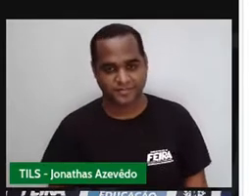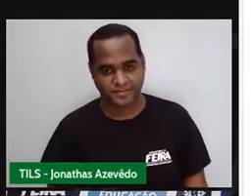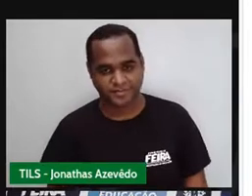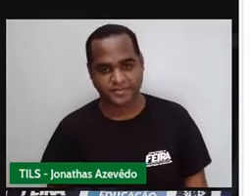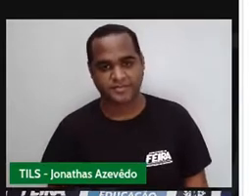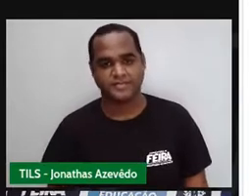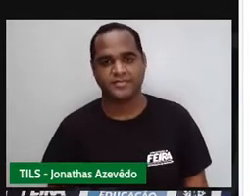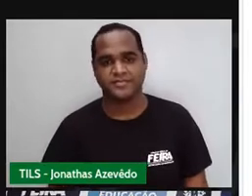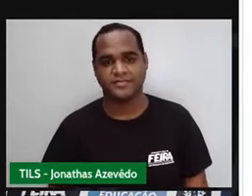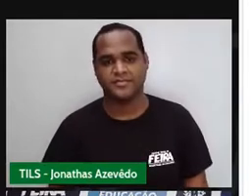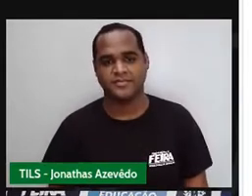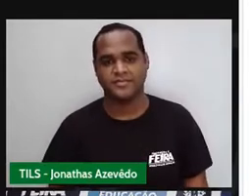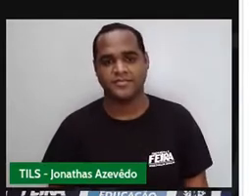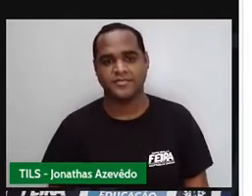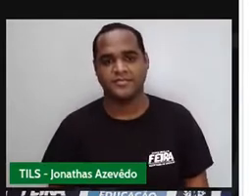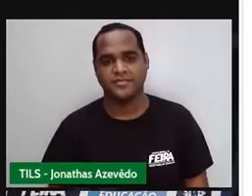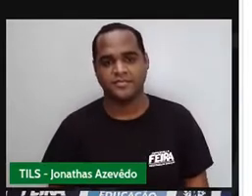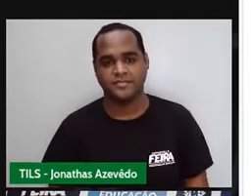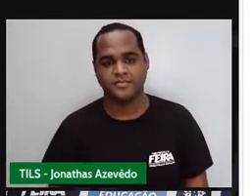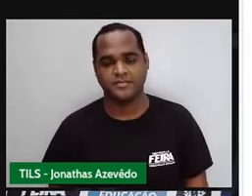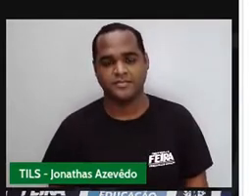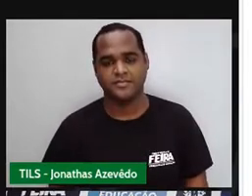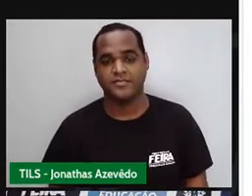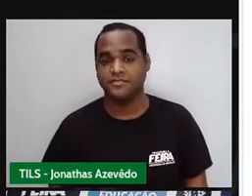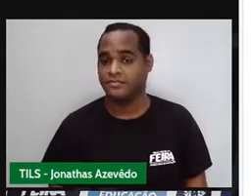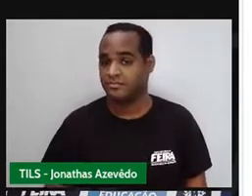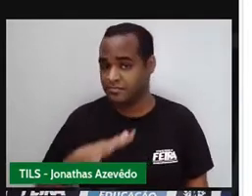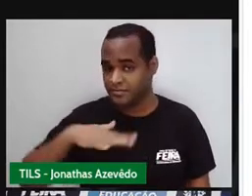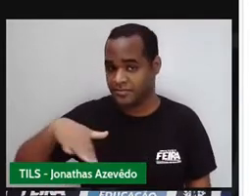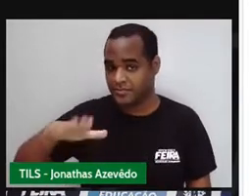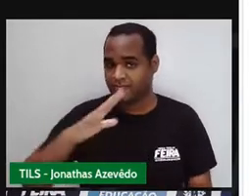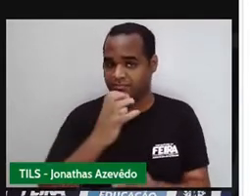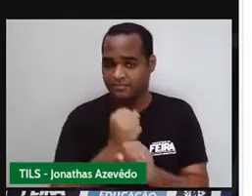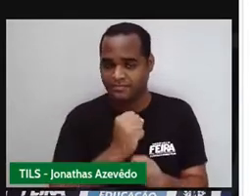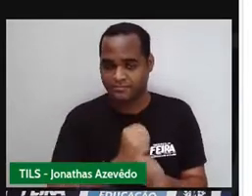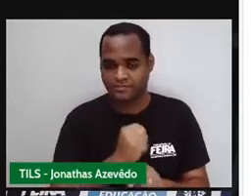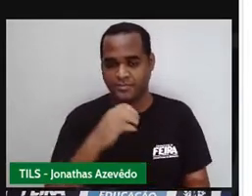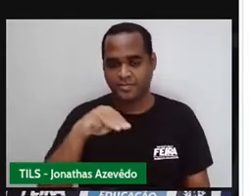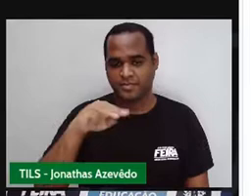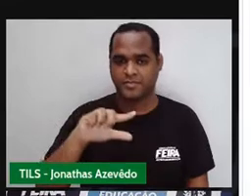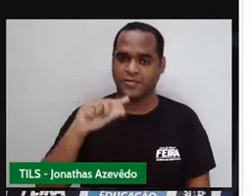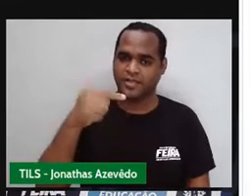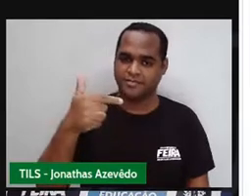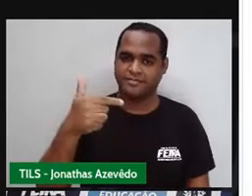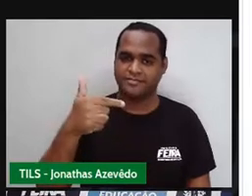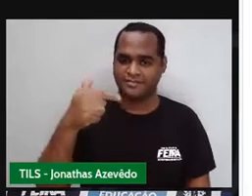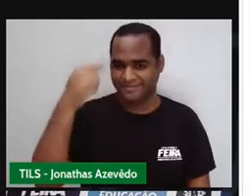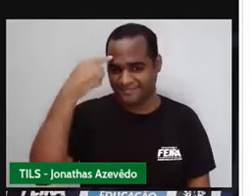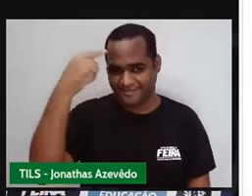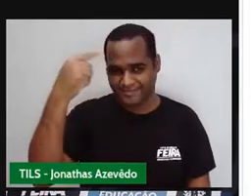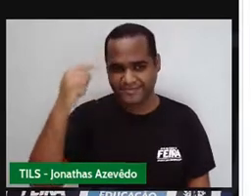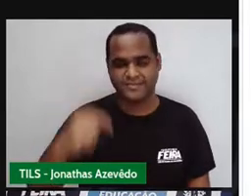lembre-se que nas unidades de área metro quadrado